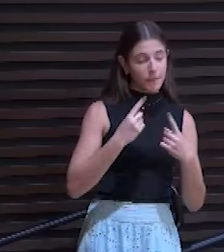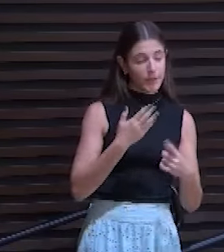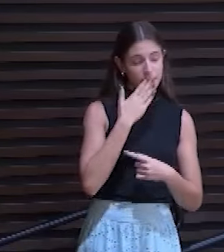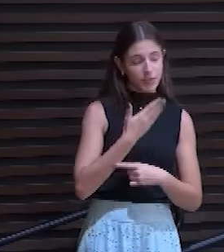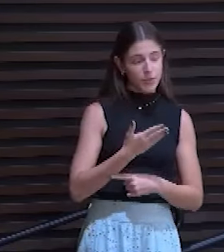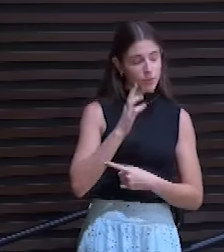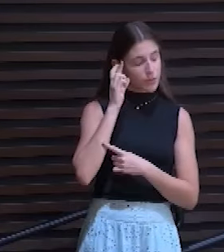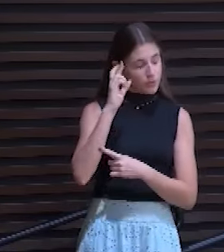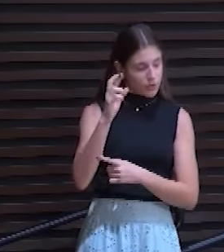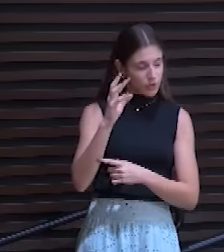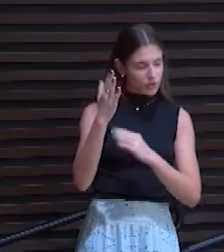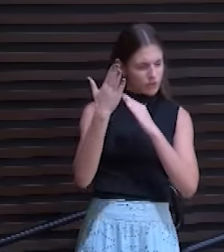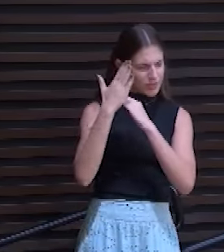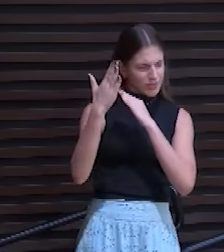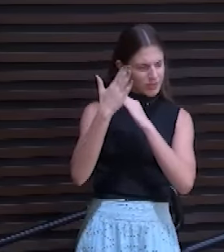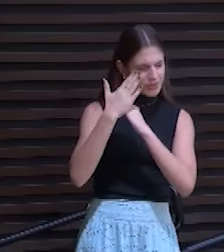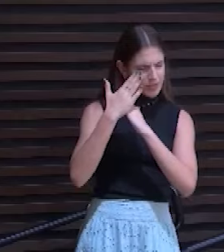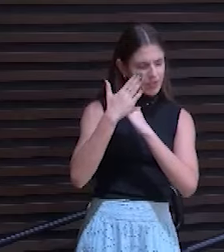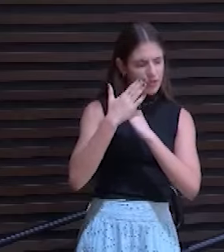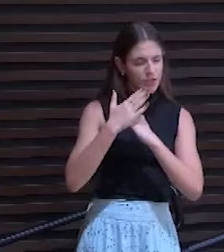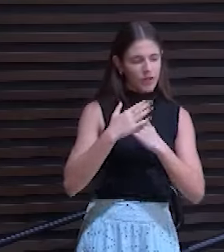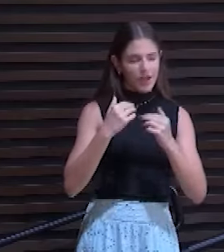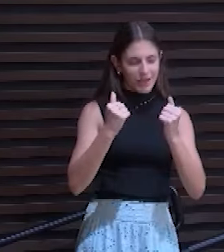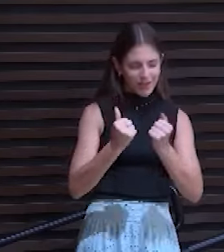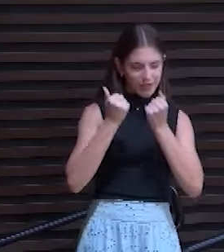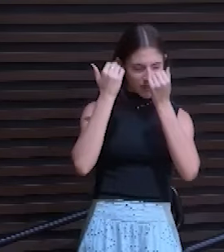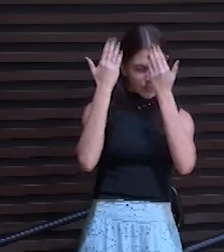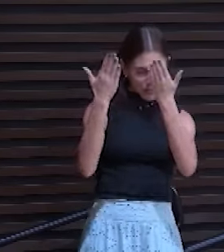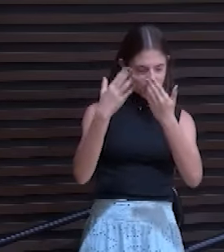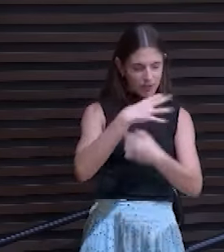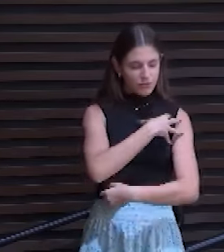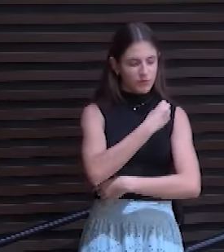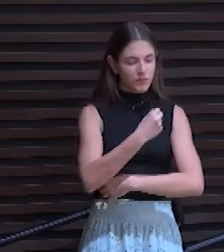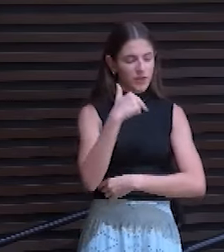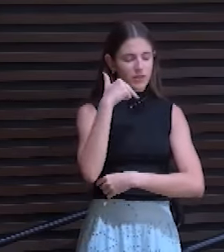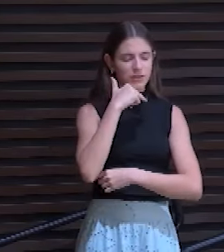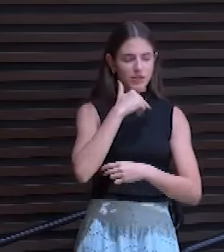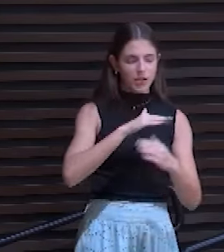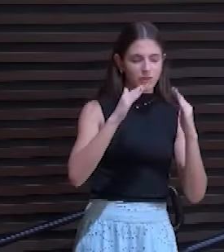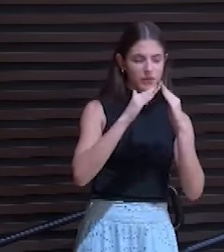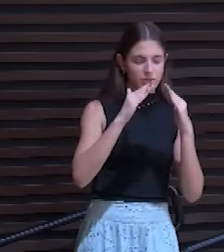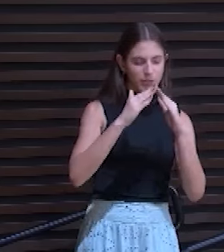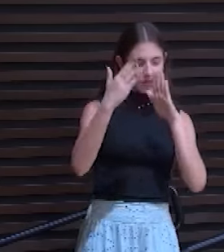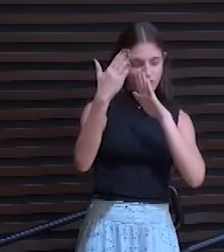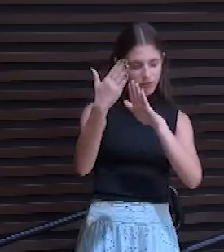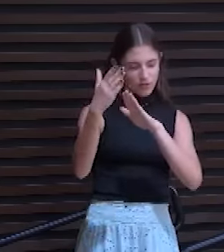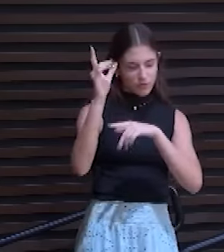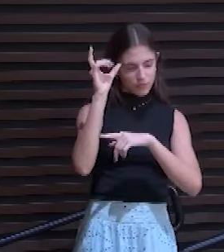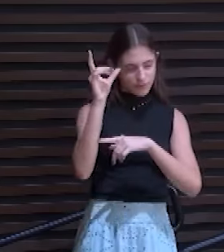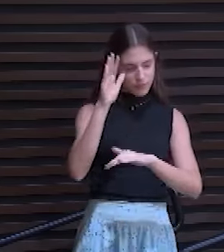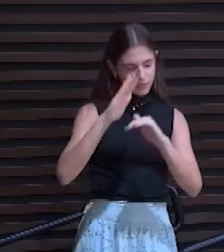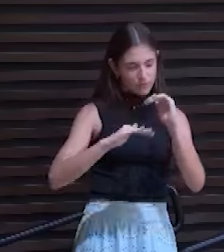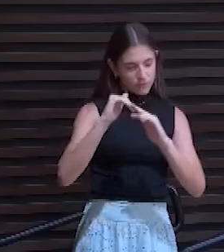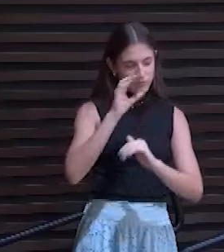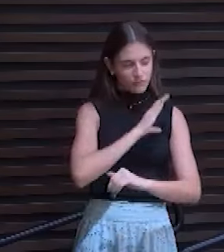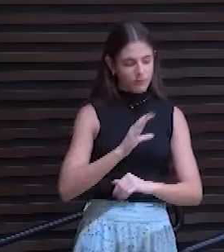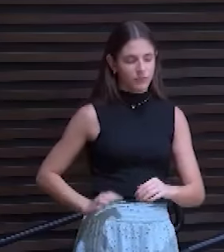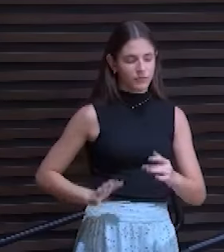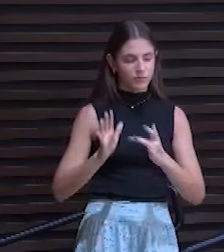nossos filhos, nossos netos, nossa casa diante do Teu trono, diante da pessoa e obra de Cristo